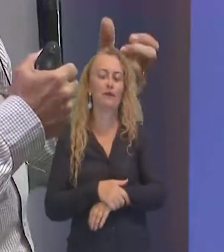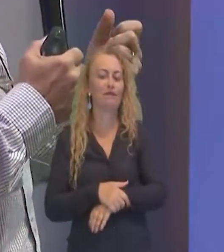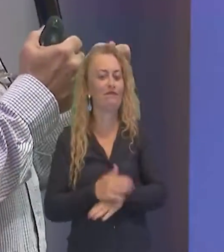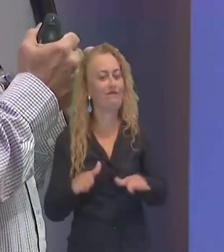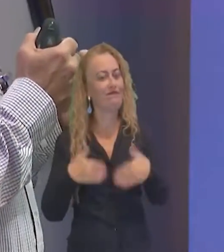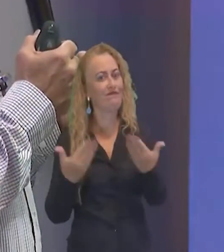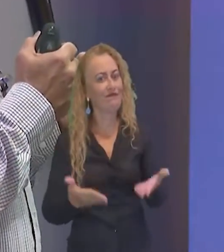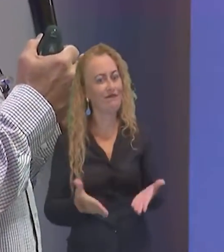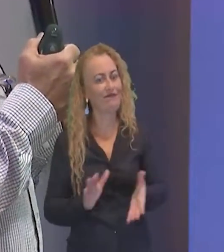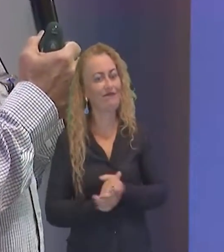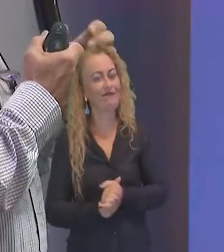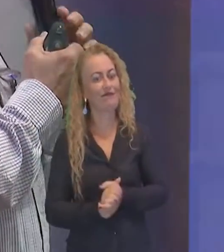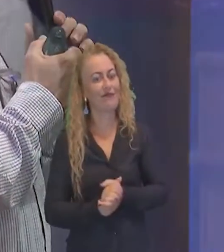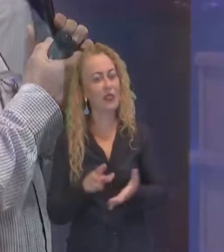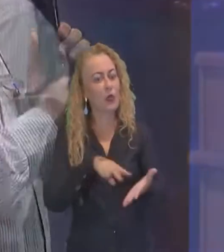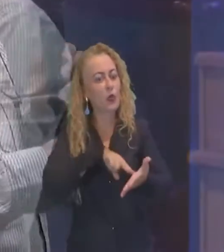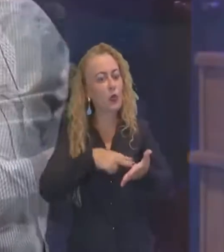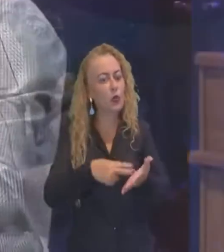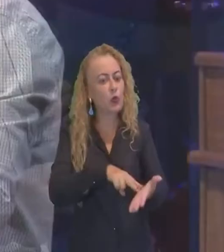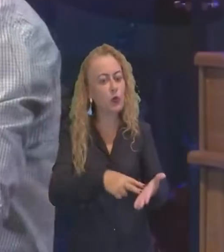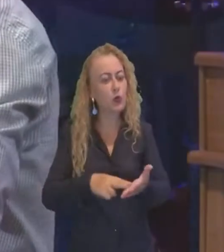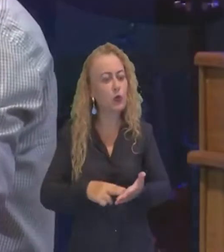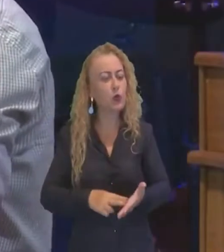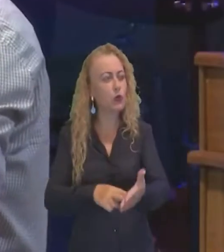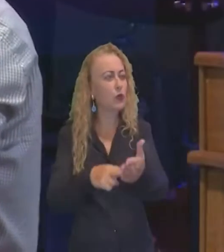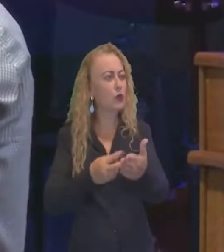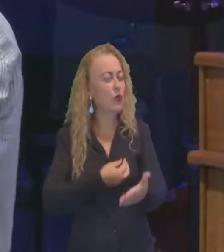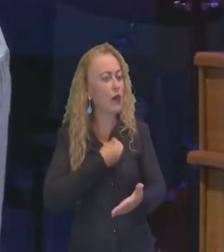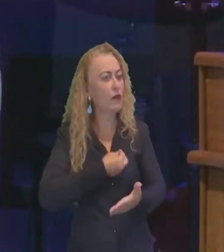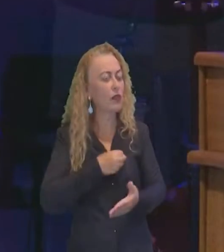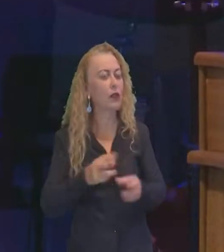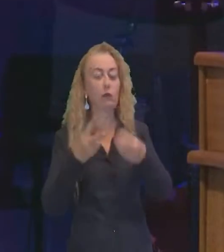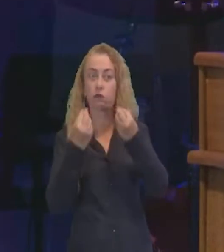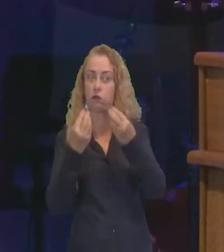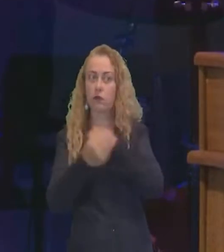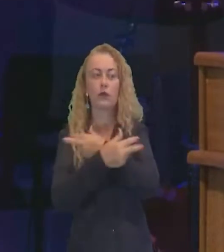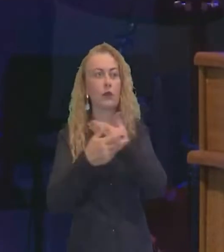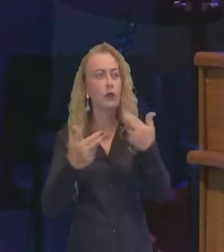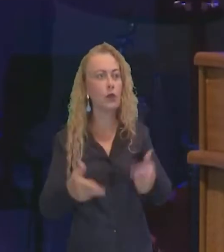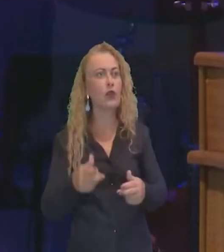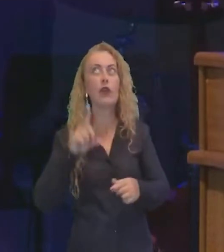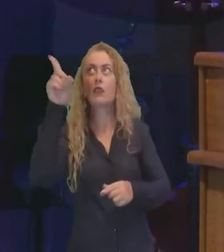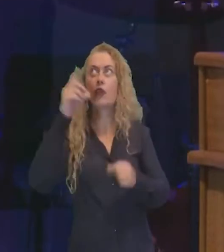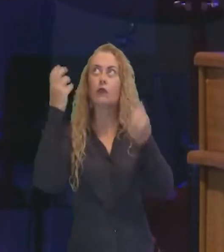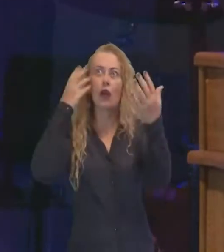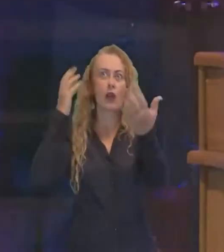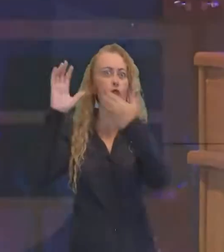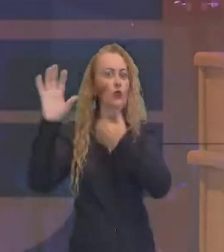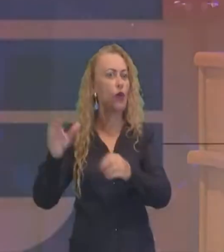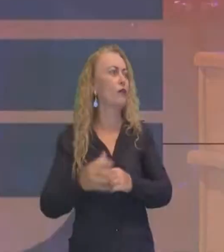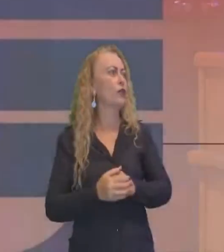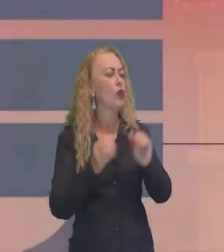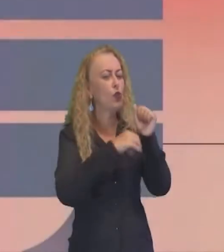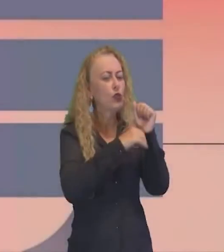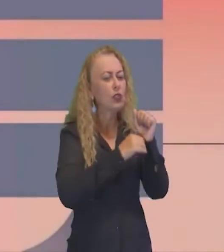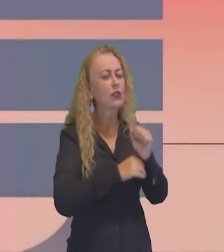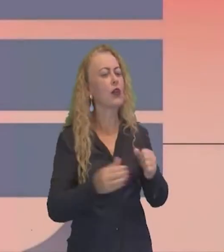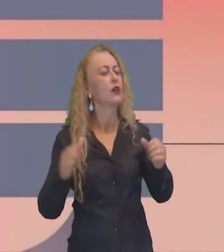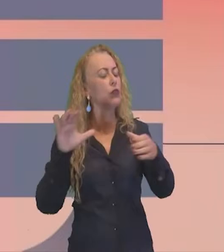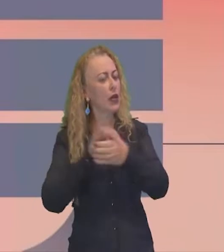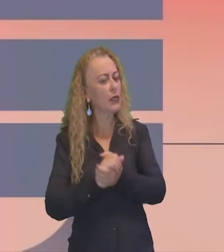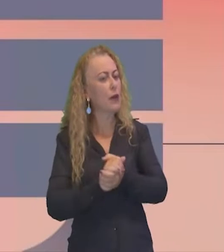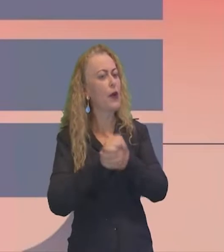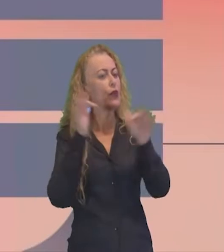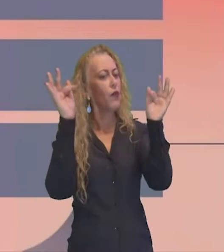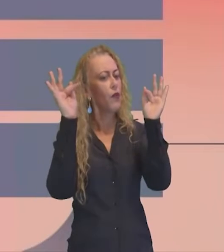tipo de instabilidade, o Senhor Jesus, Ele pode resolver na nossa vida. O segredo de um casamento duradouro e